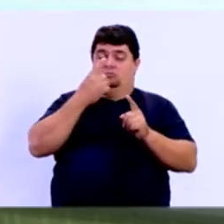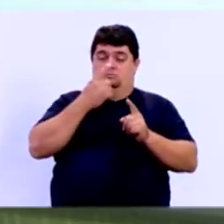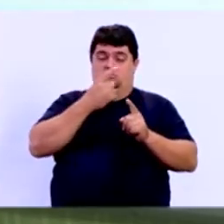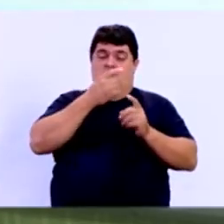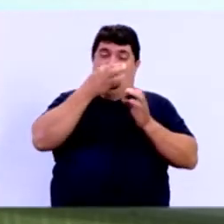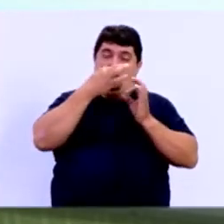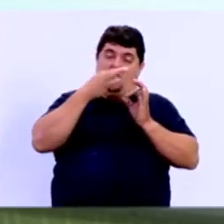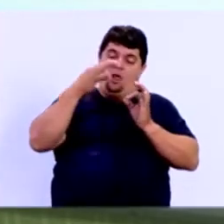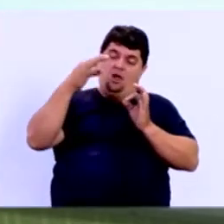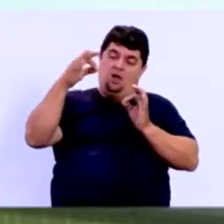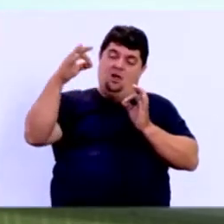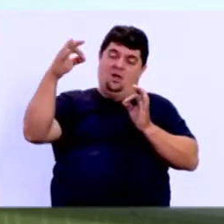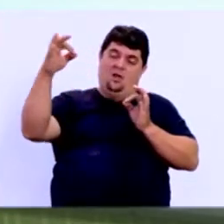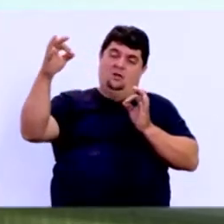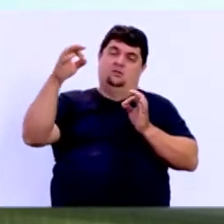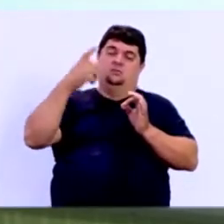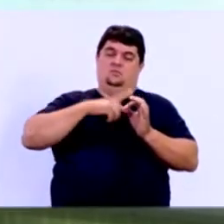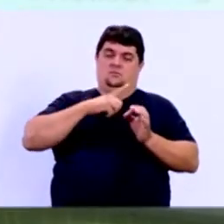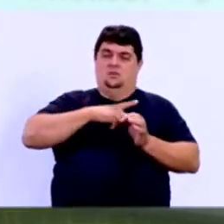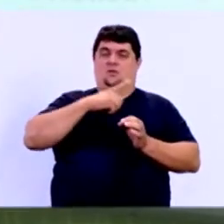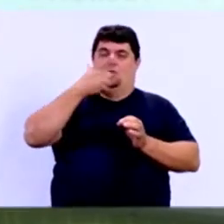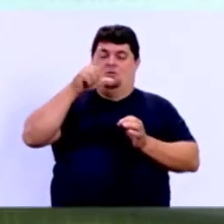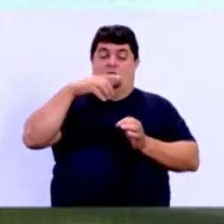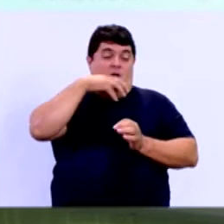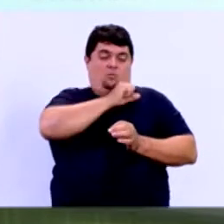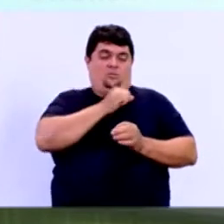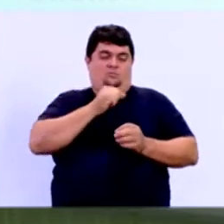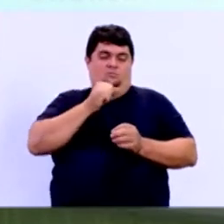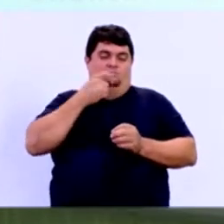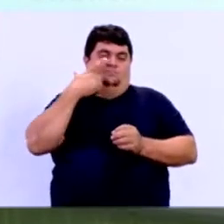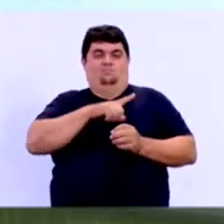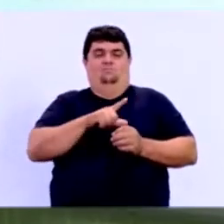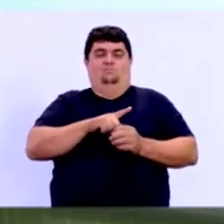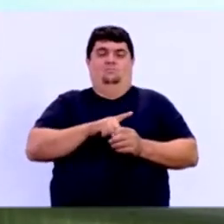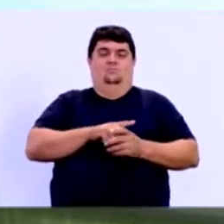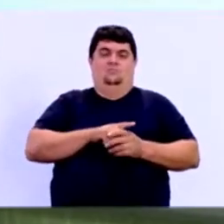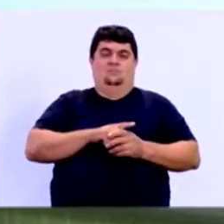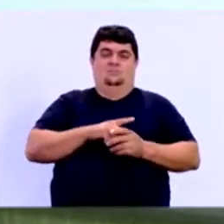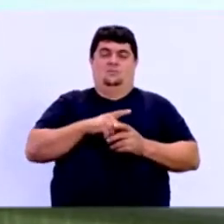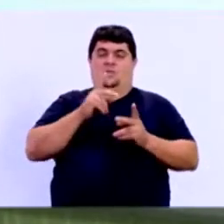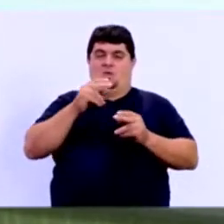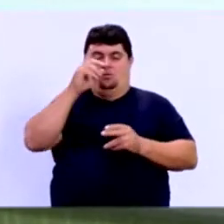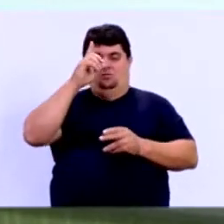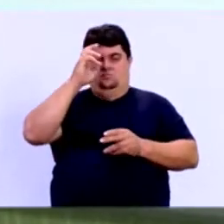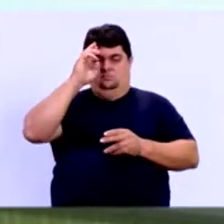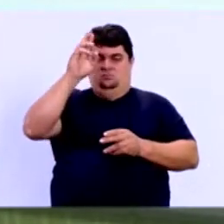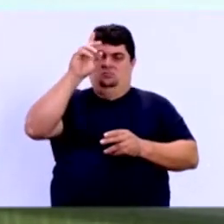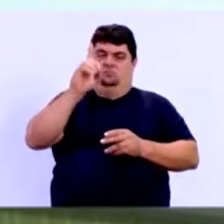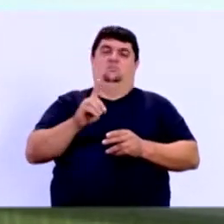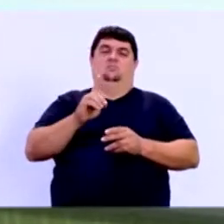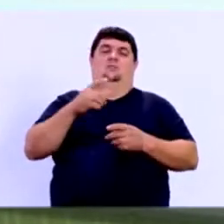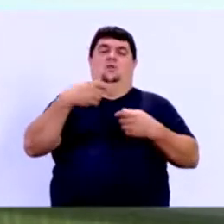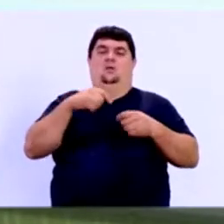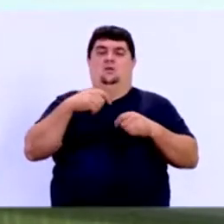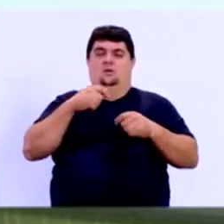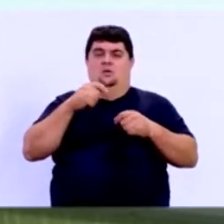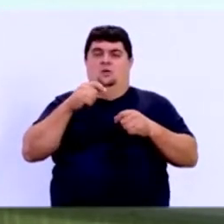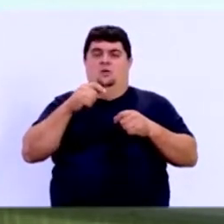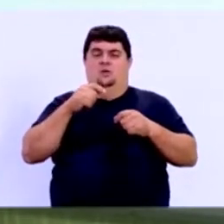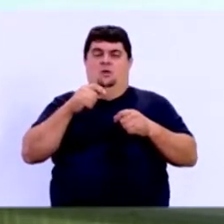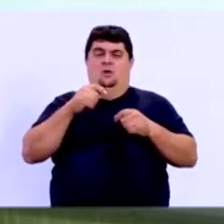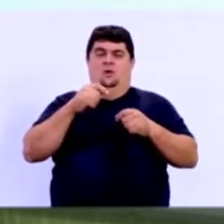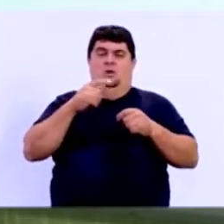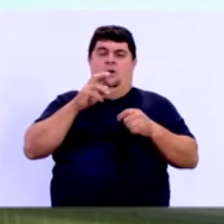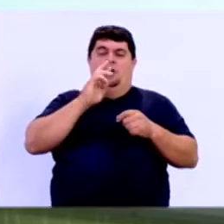para o alcance desse objetivo e nós temos caminhos que são mais curtos. Então, o executivo, o dirigente, o administrador, ele precisa buscar